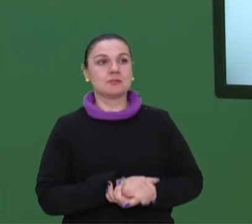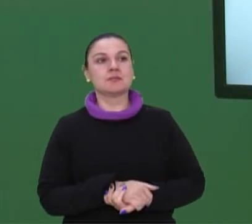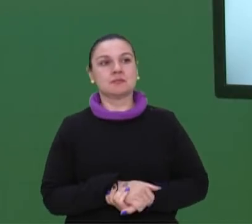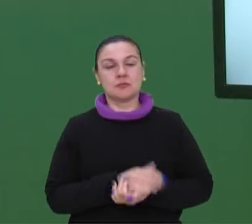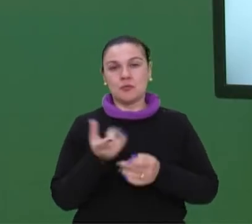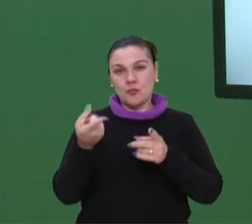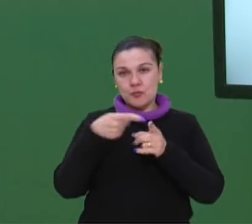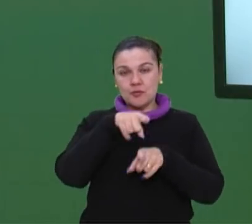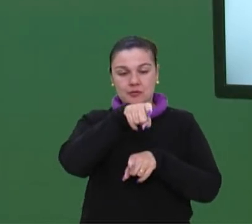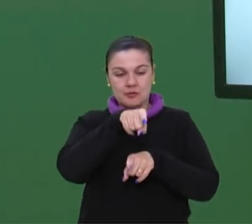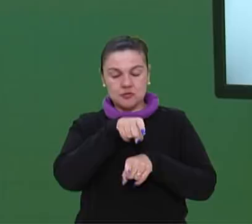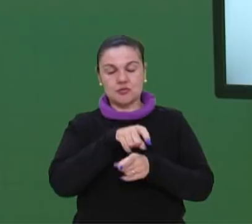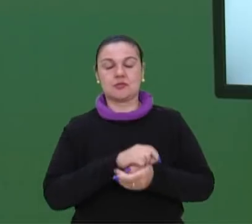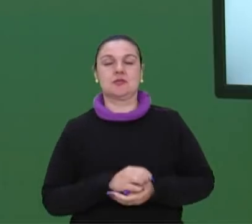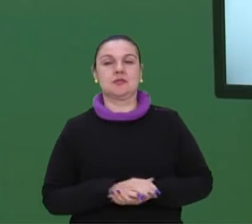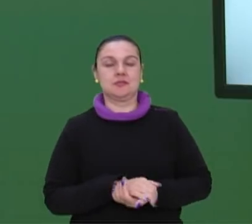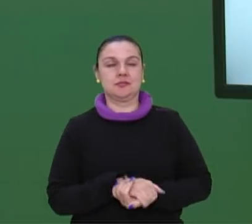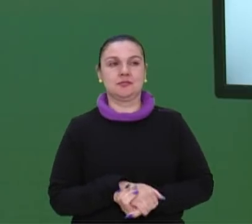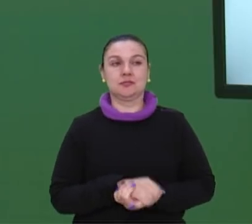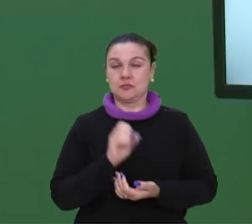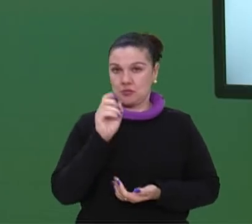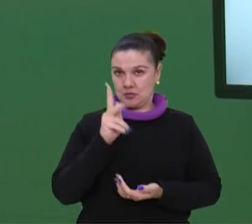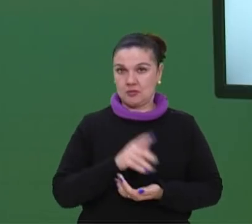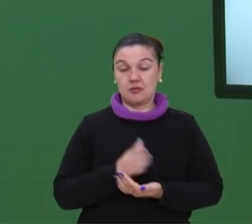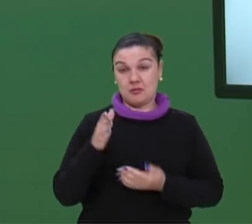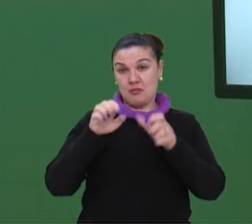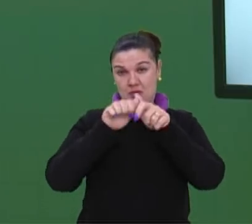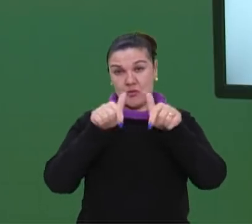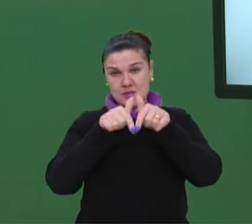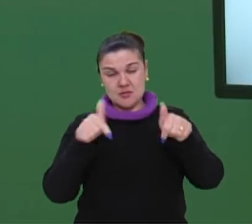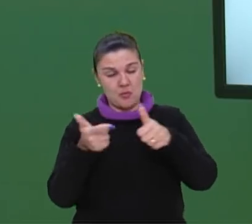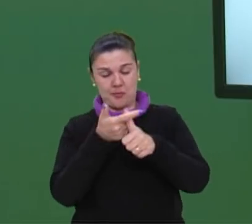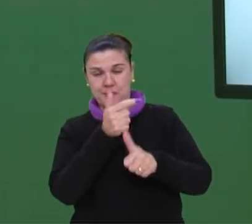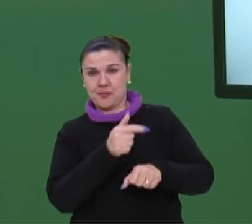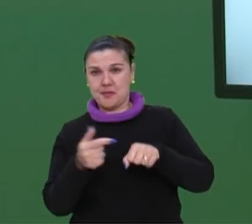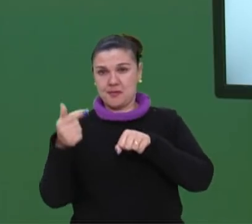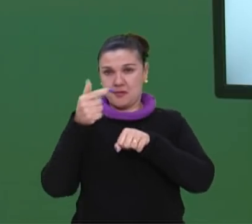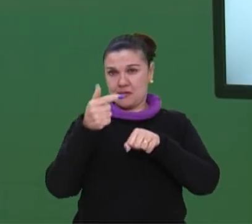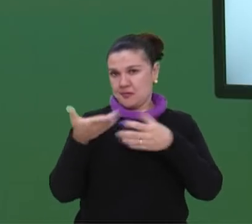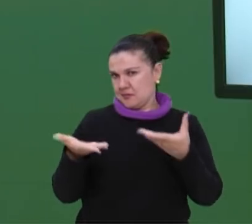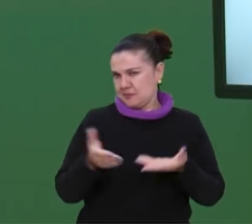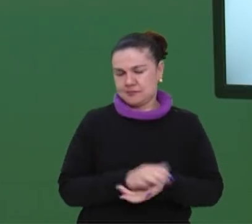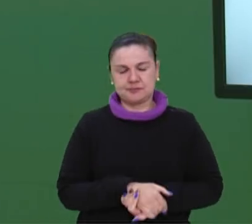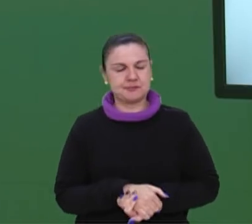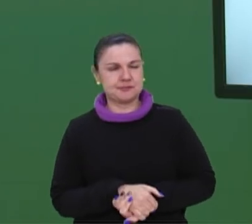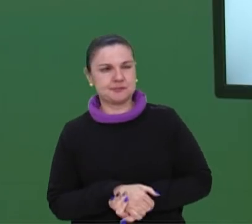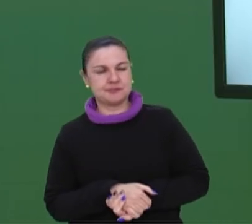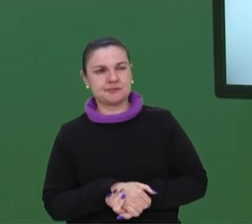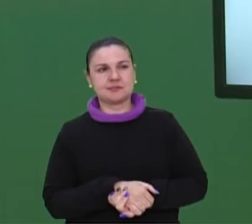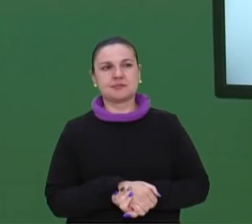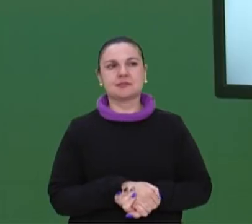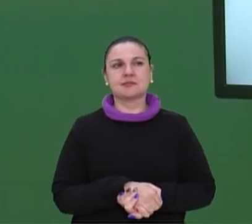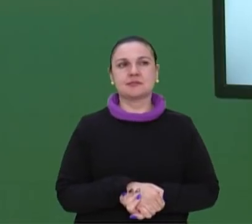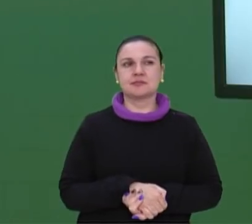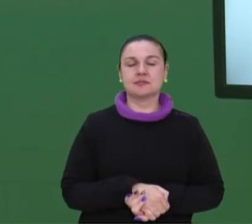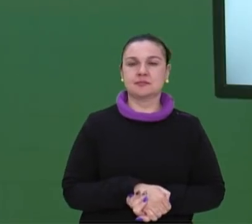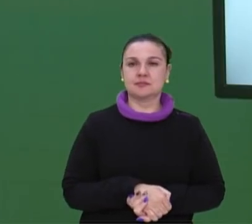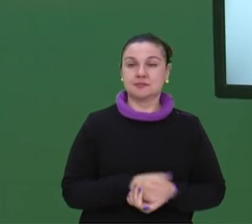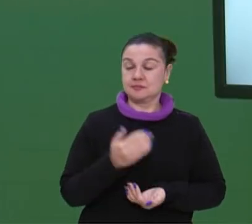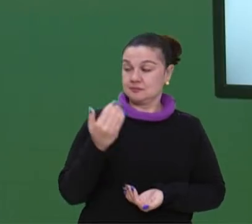membro colocar os termos da incógnita x, certo? A equação do primeiro grau, 6x menos